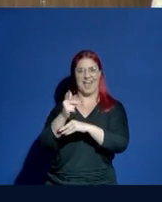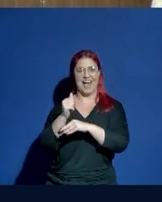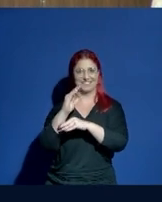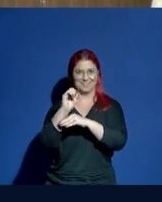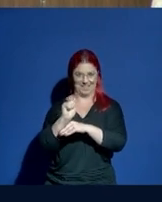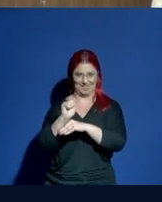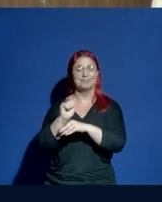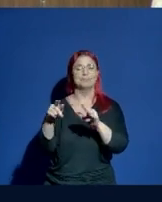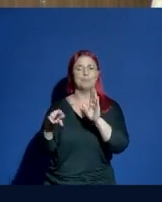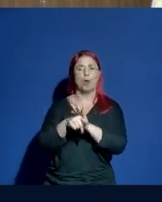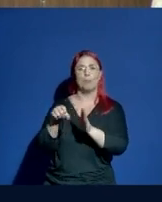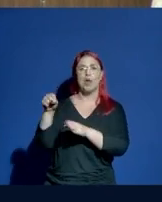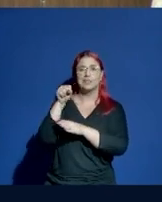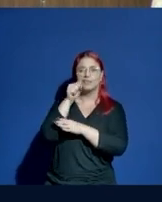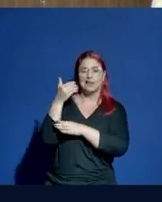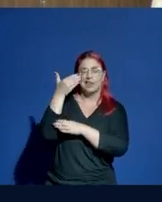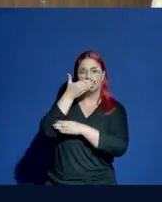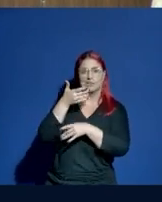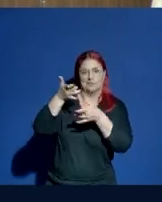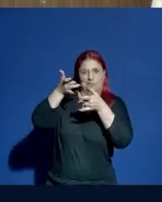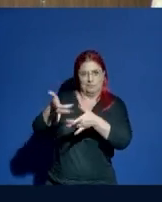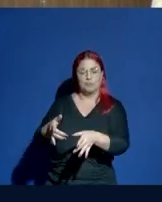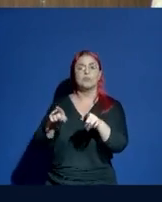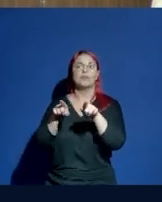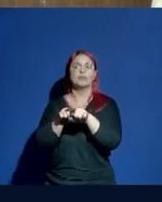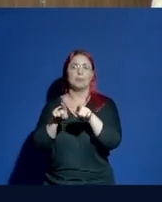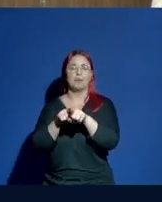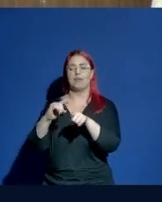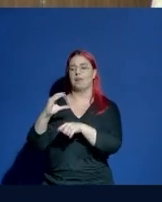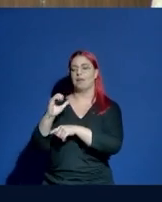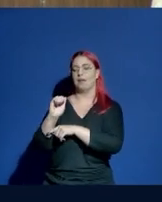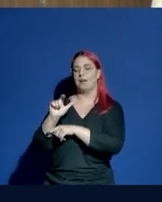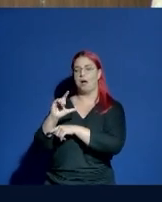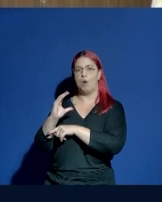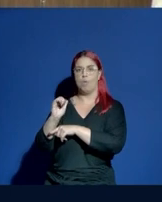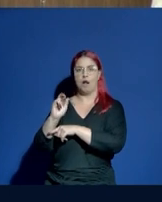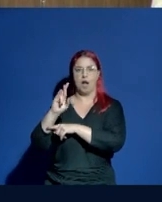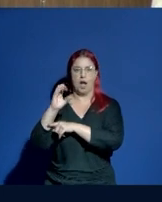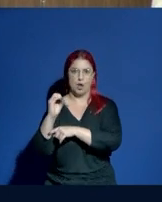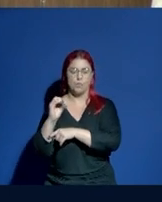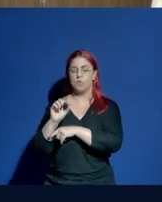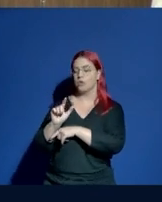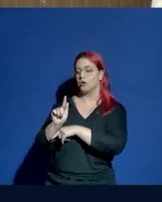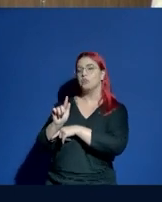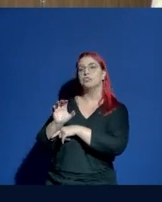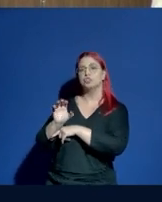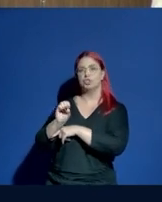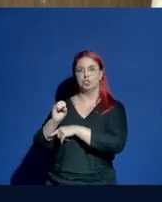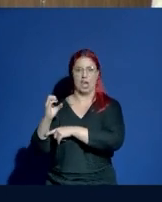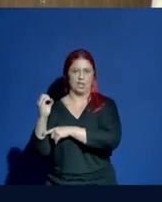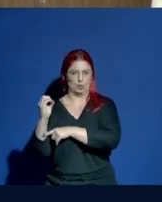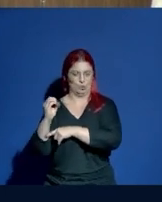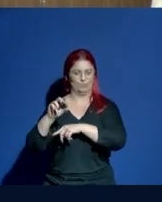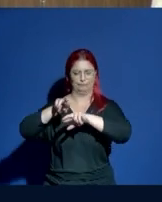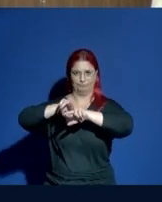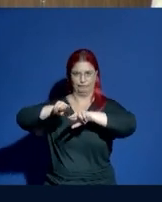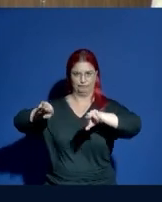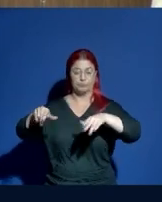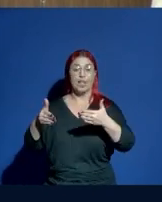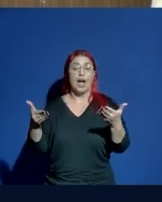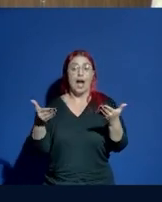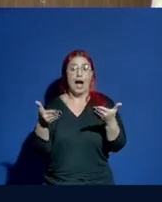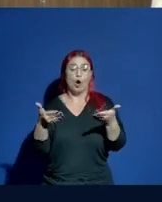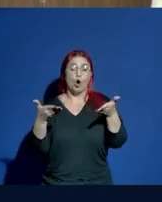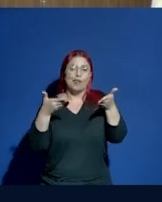insumo sólidos calcário gesso e torta de filtro foi até citado aqui no painel anterior estamos entrando agora em